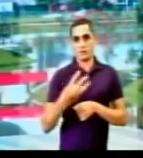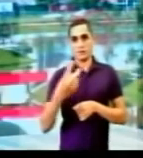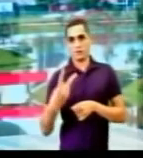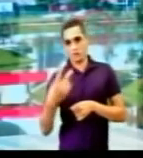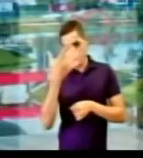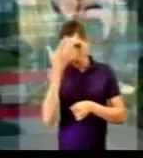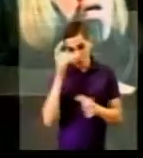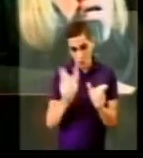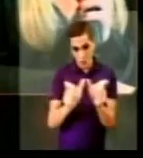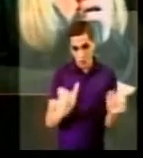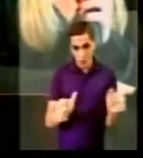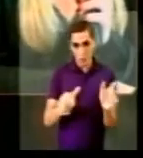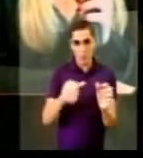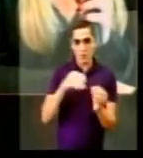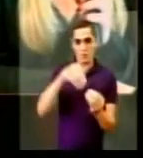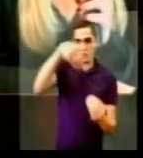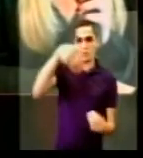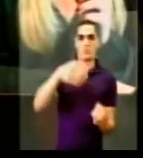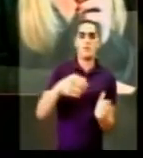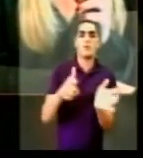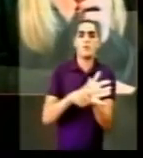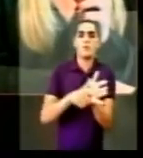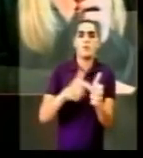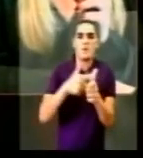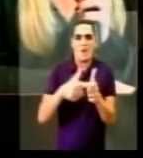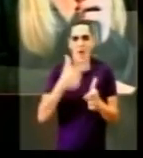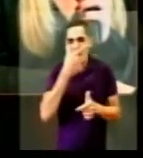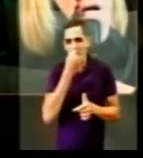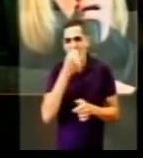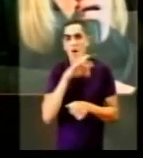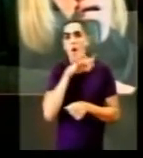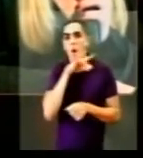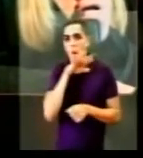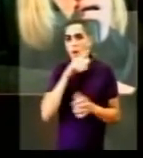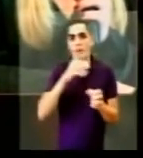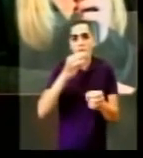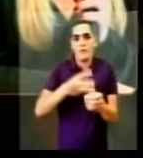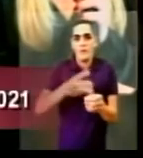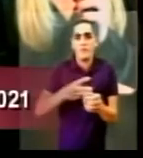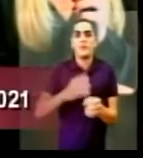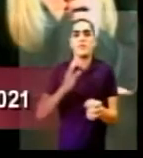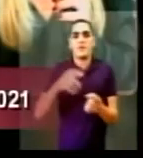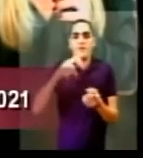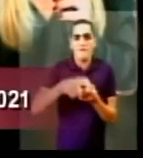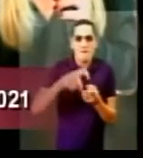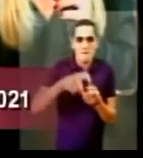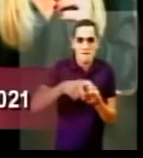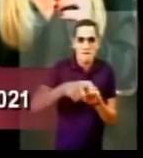169.032 pessoas notificadas com estado gripal aqui no município. Foram testados